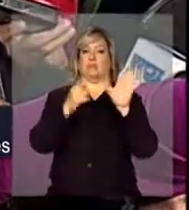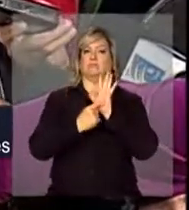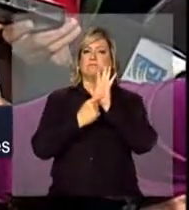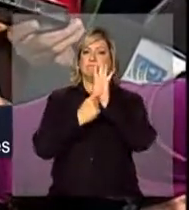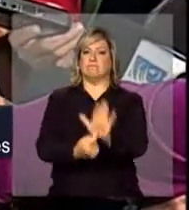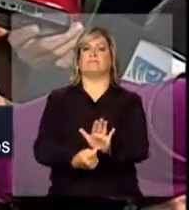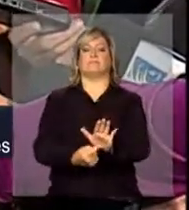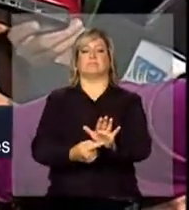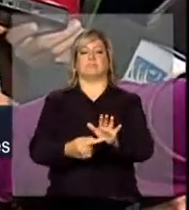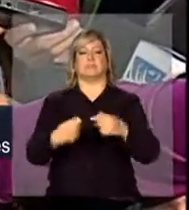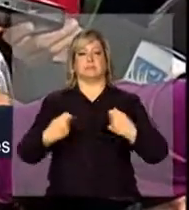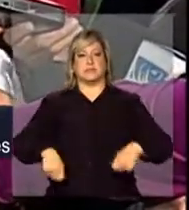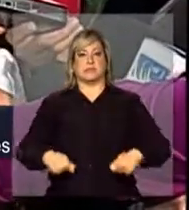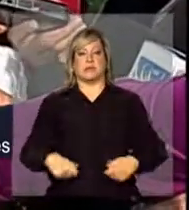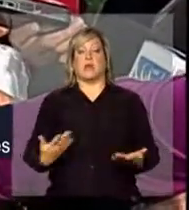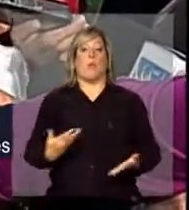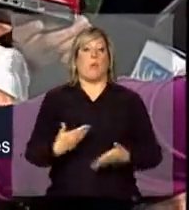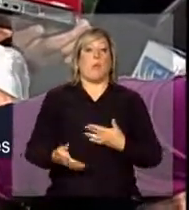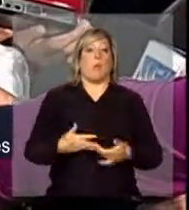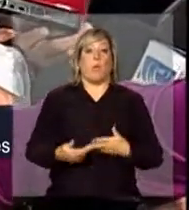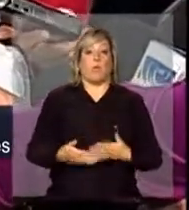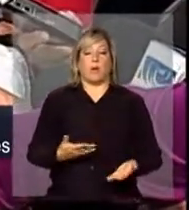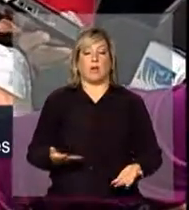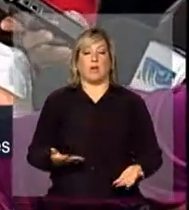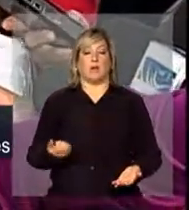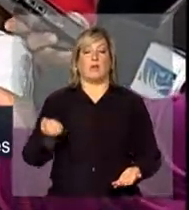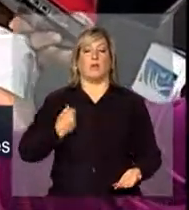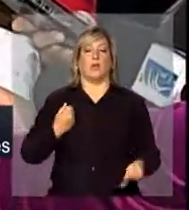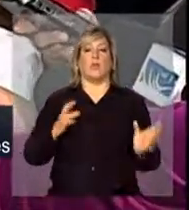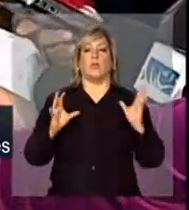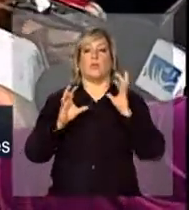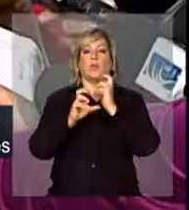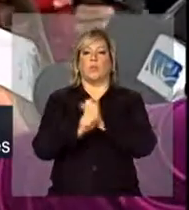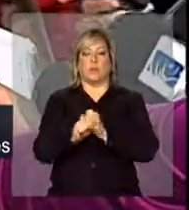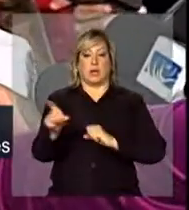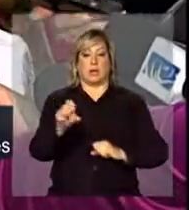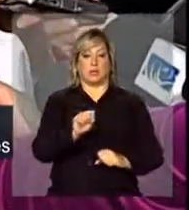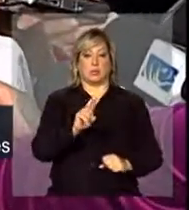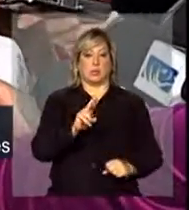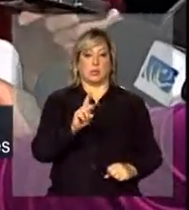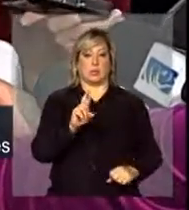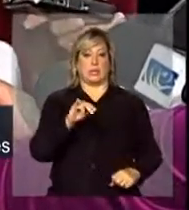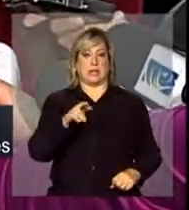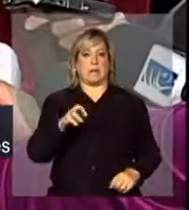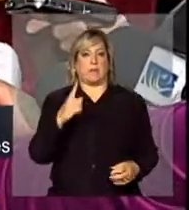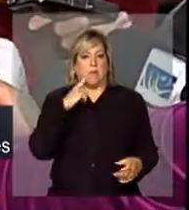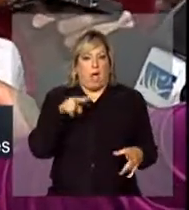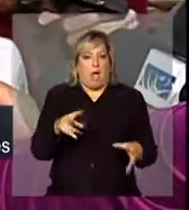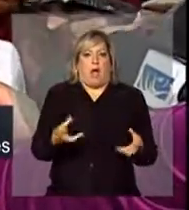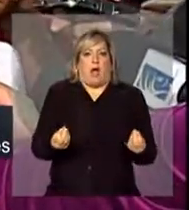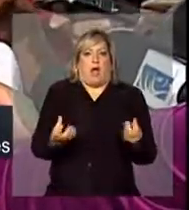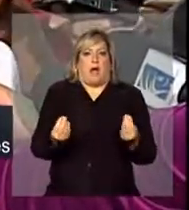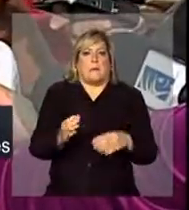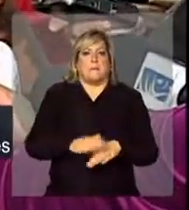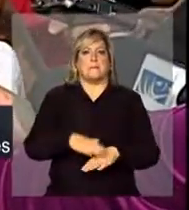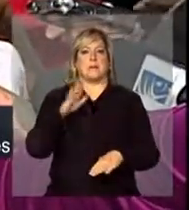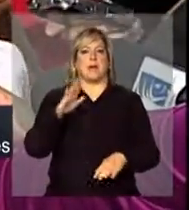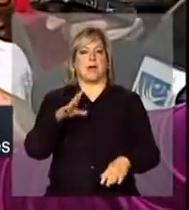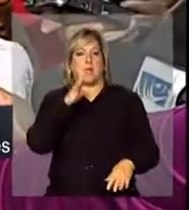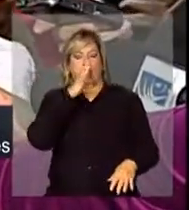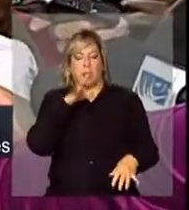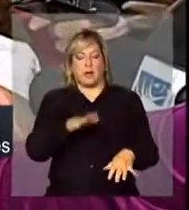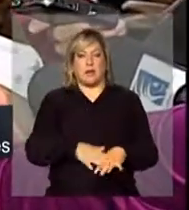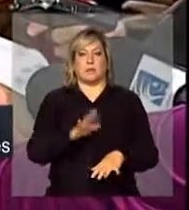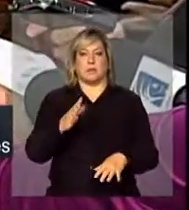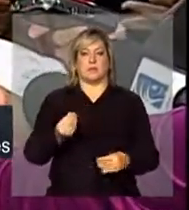ser mostrado. Então, qualquer número, por exemplo, do Suriname, era um número assustador. E é um número assustador.